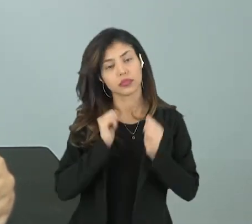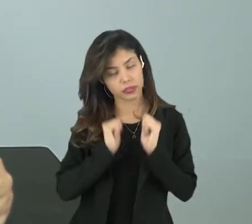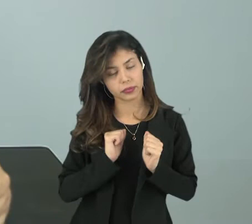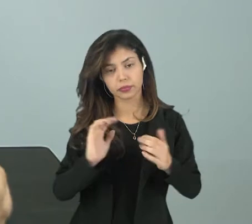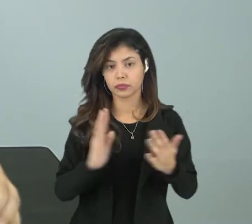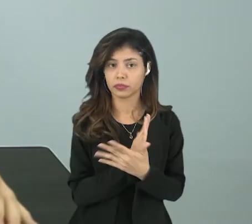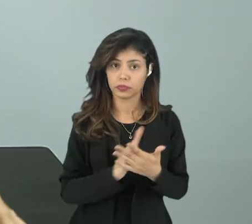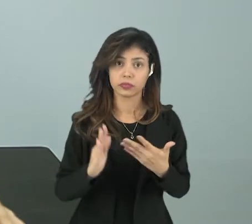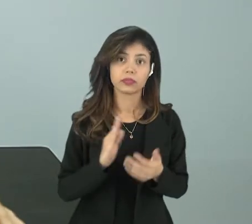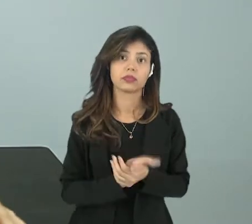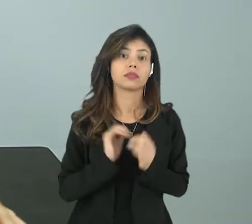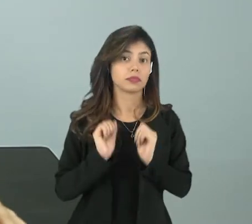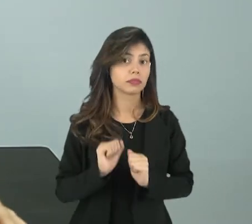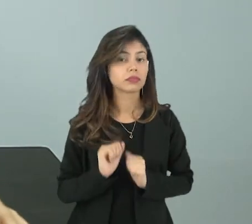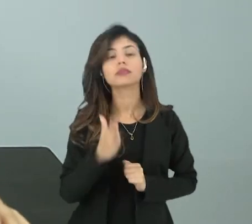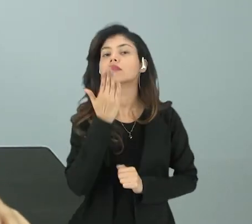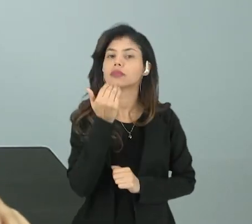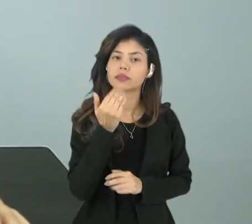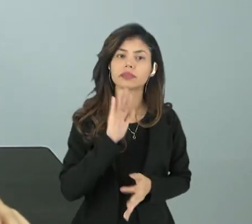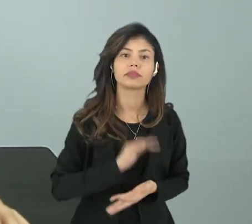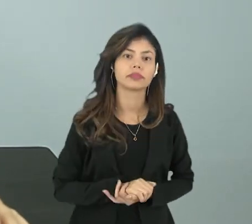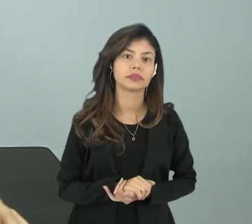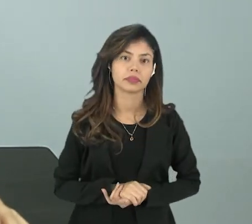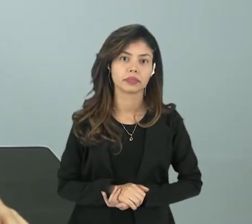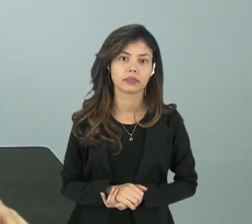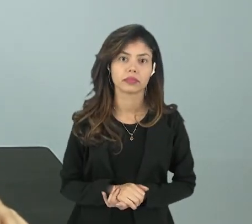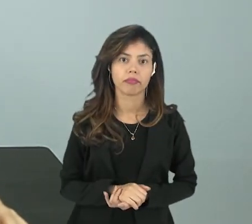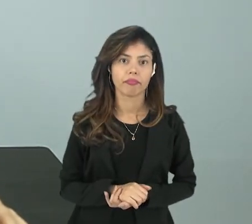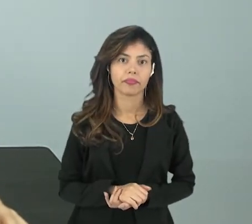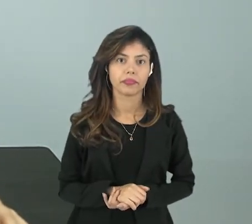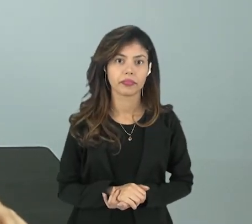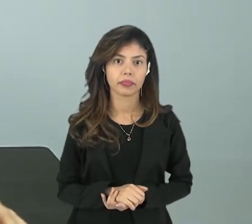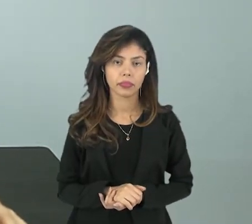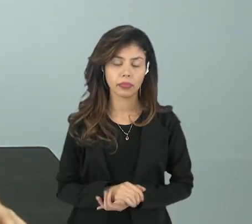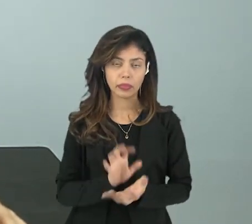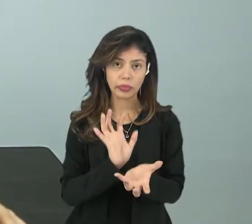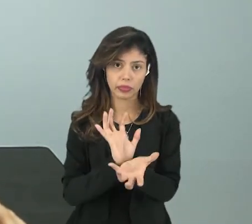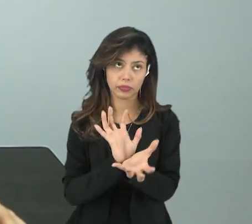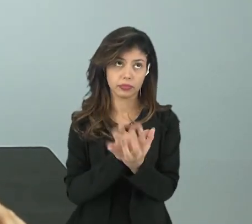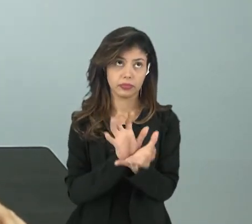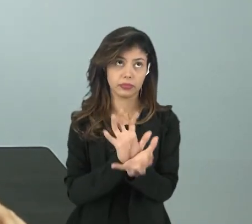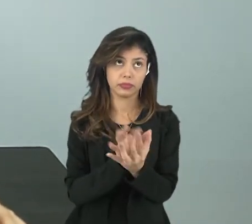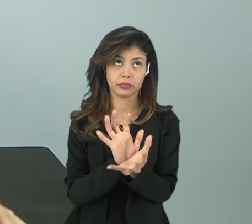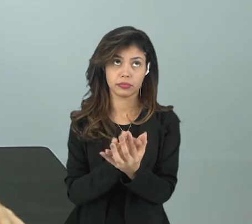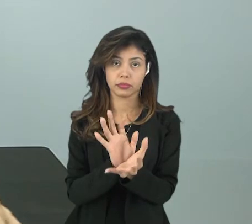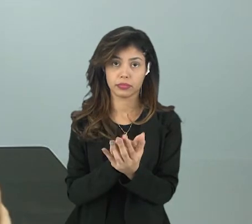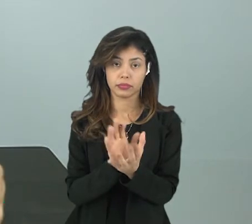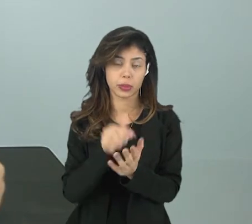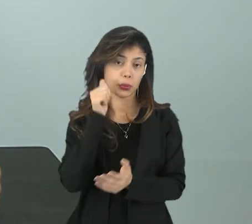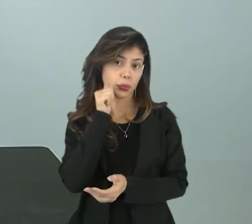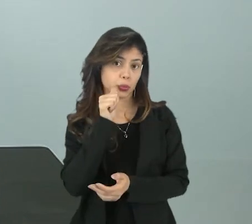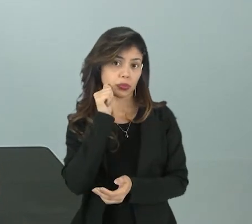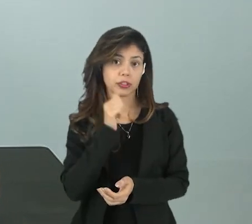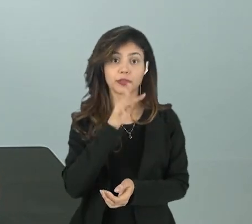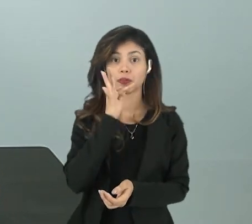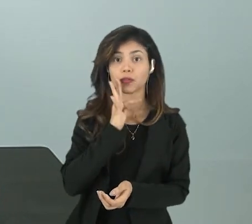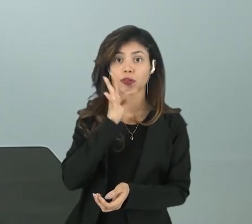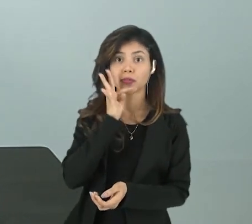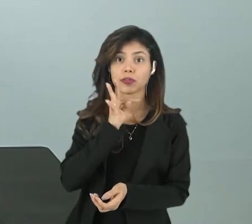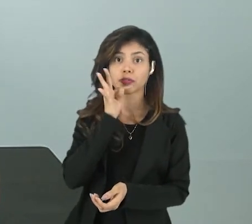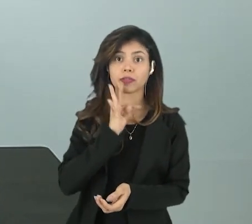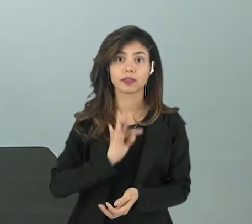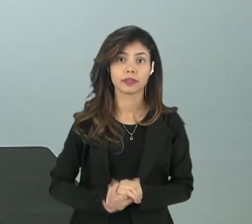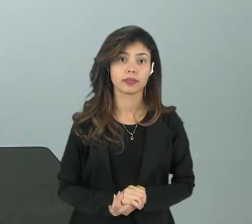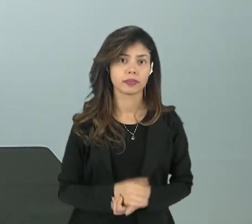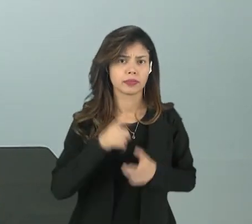com algumas coisas que eles possam comer, né? E a jacaré fêmea estava lá e do nada,